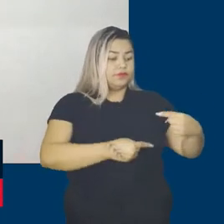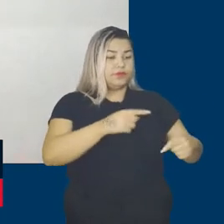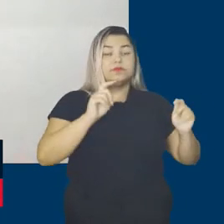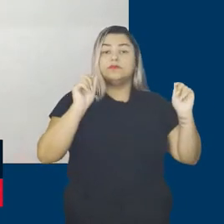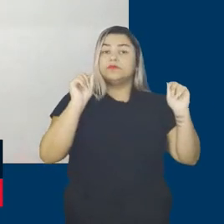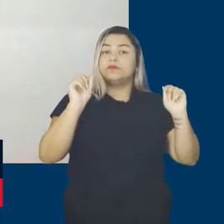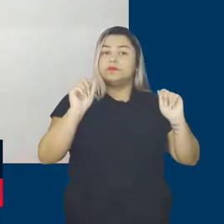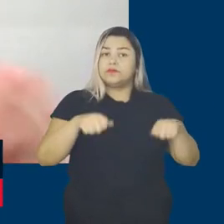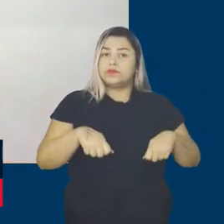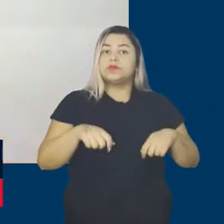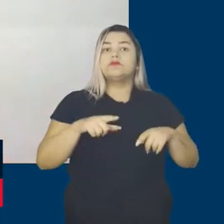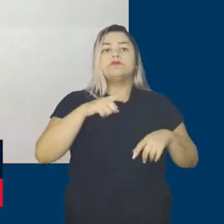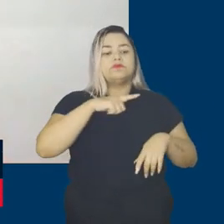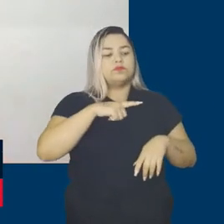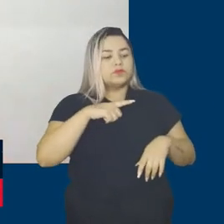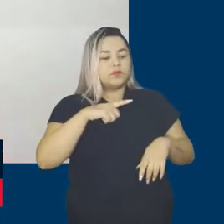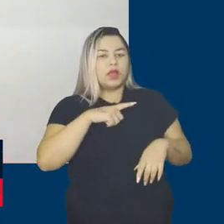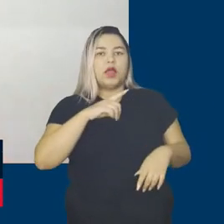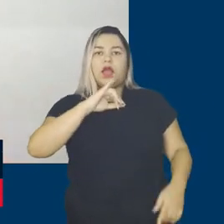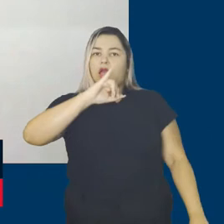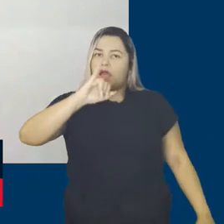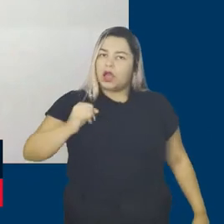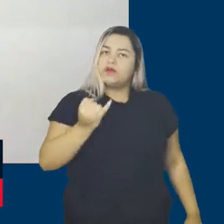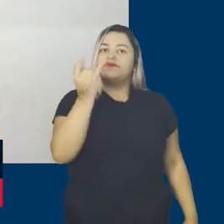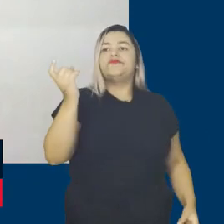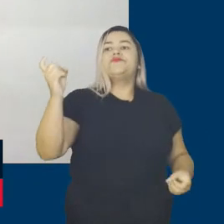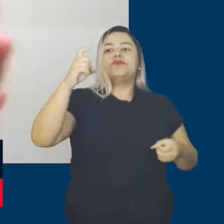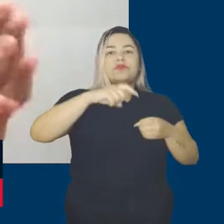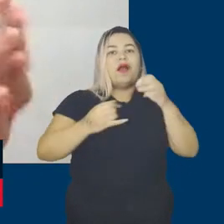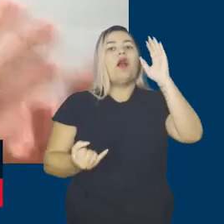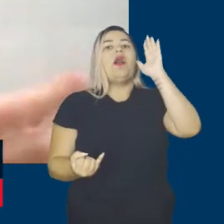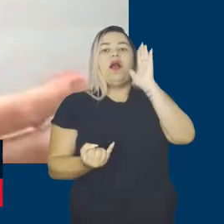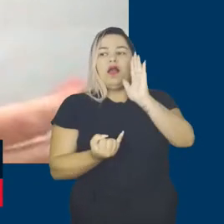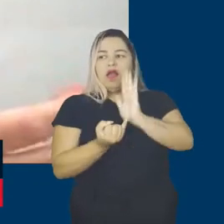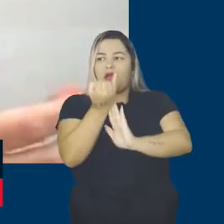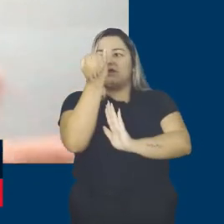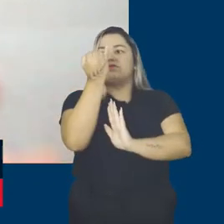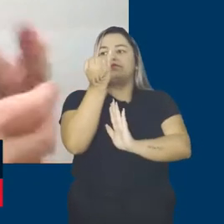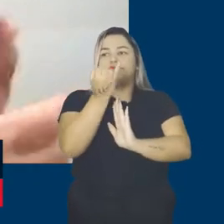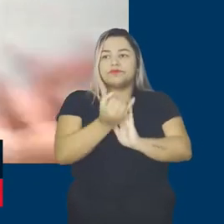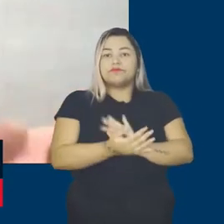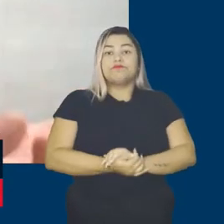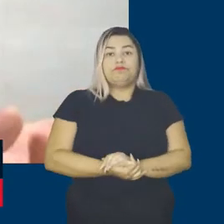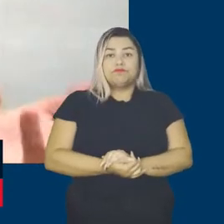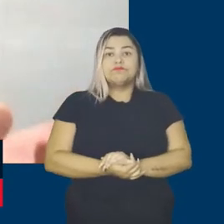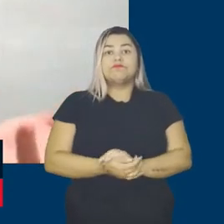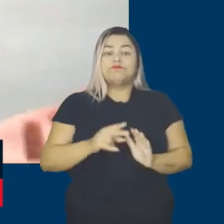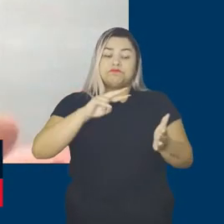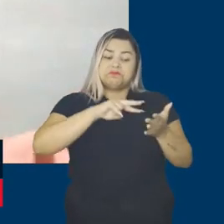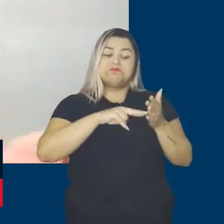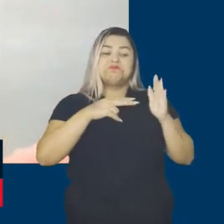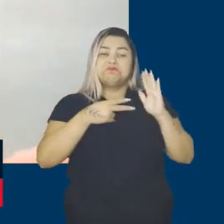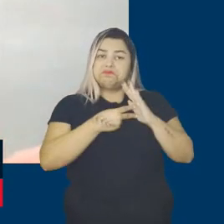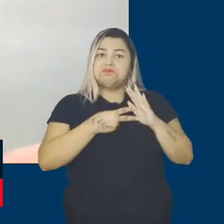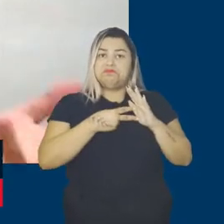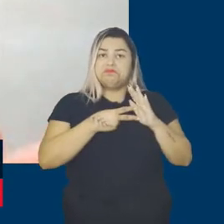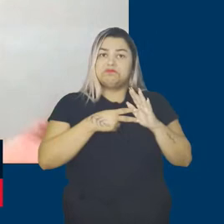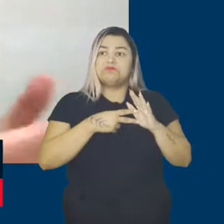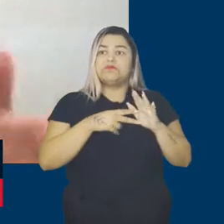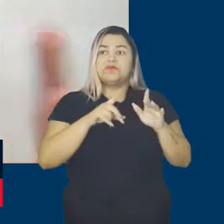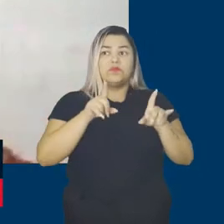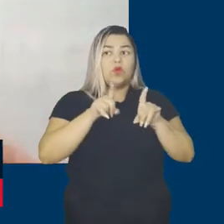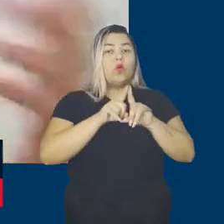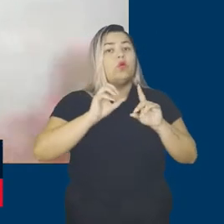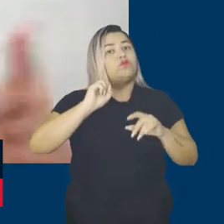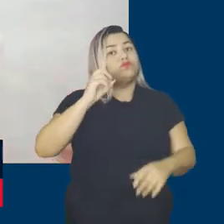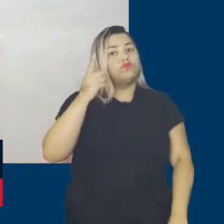precisa ter uma taxa de juros, porque senão volta a inflação, ela teria algum sentido se a gente estivesse vivendo uma inflação de demanda, ou